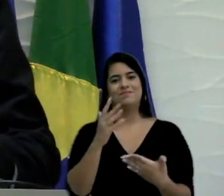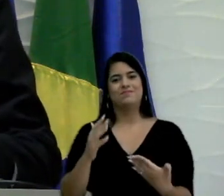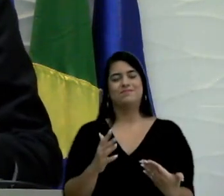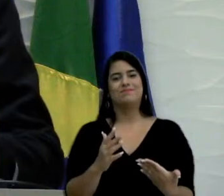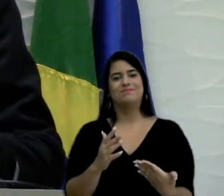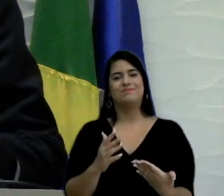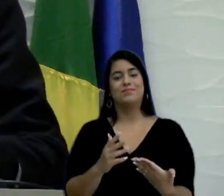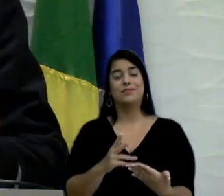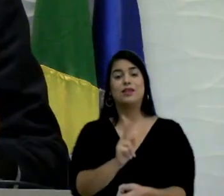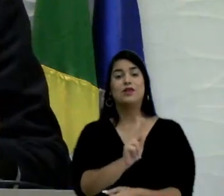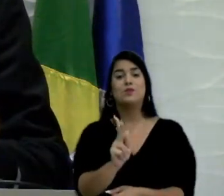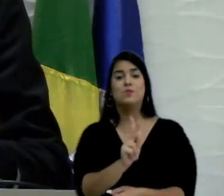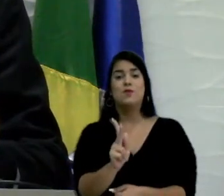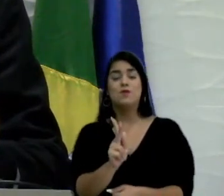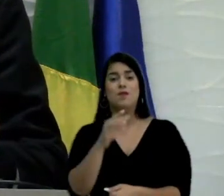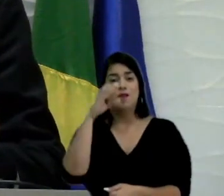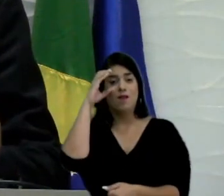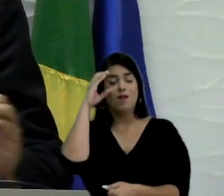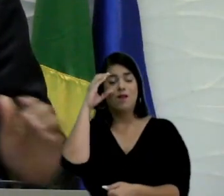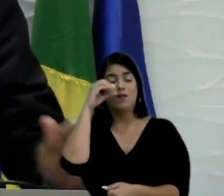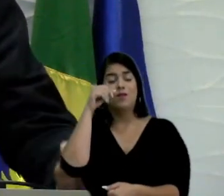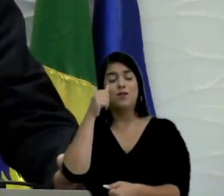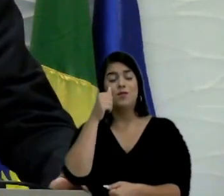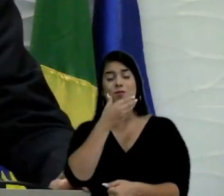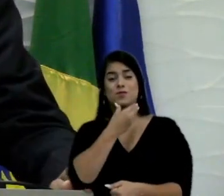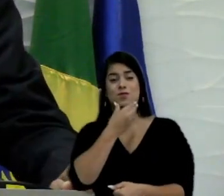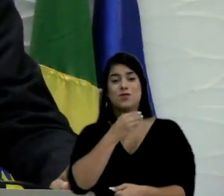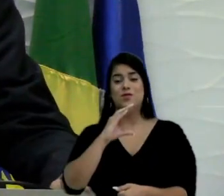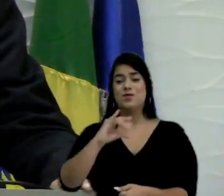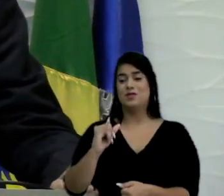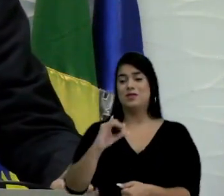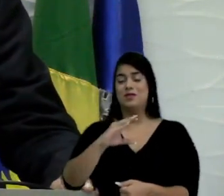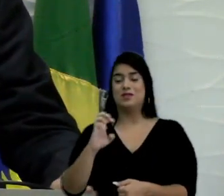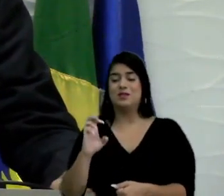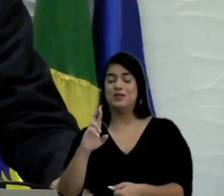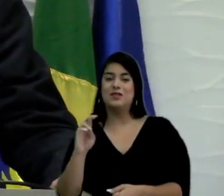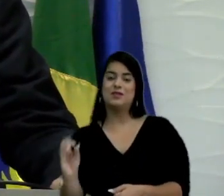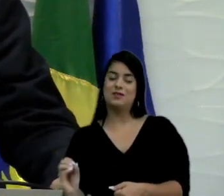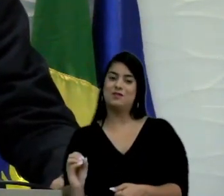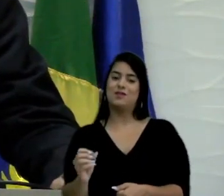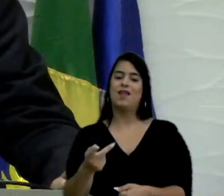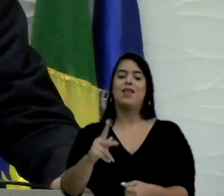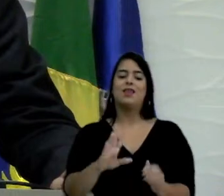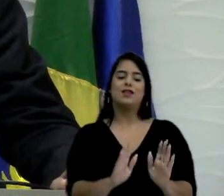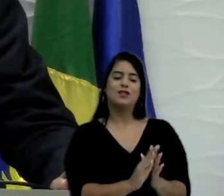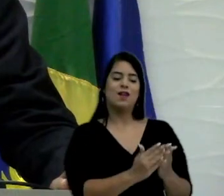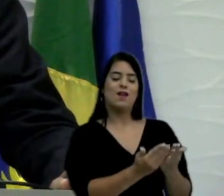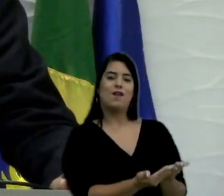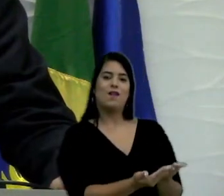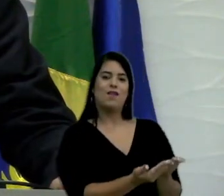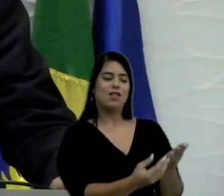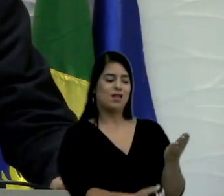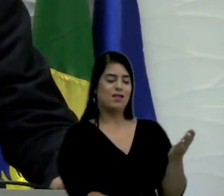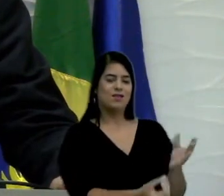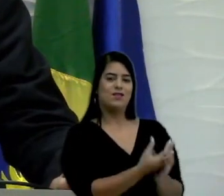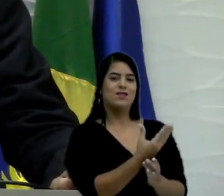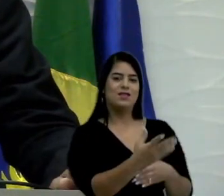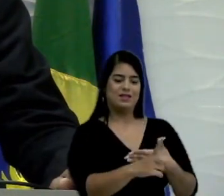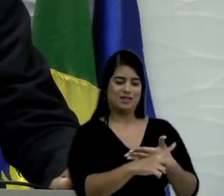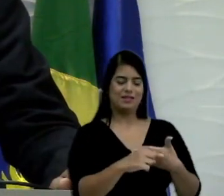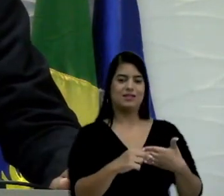ao professor Cícero rumão pelo seu livro ainda não foi